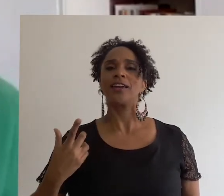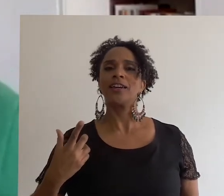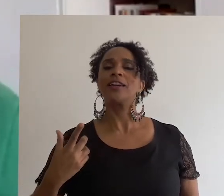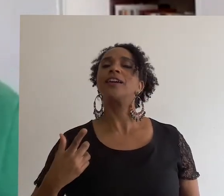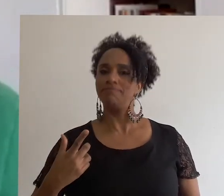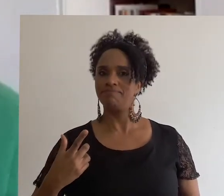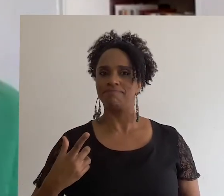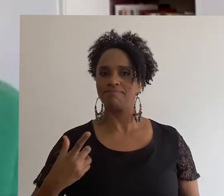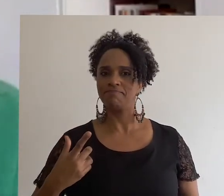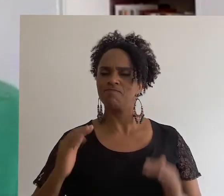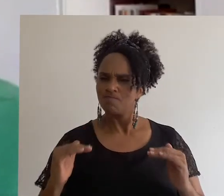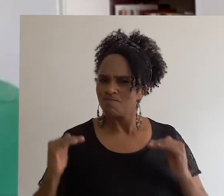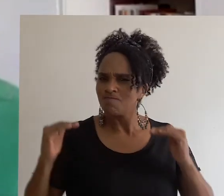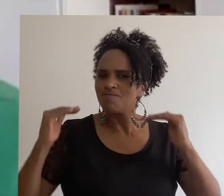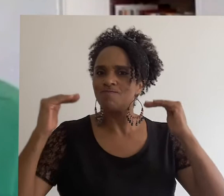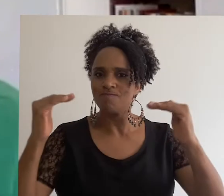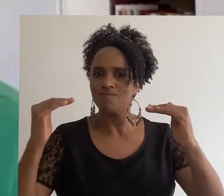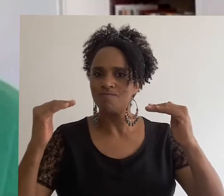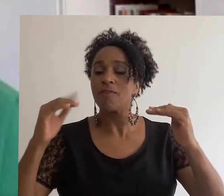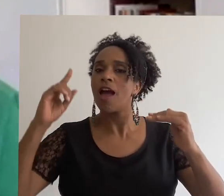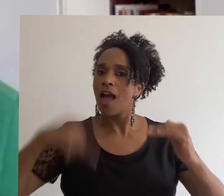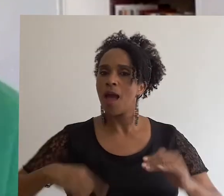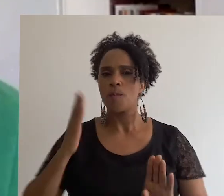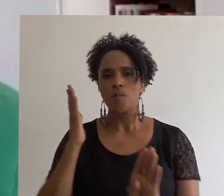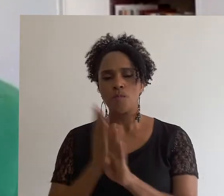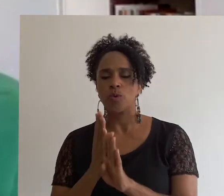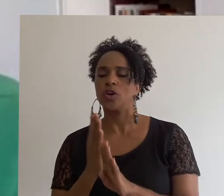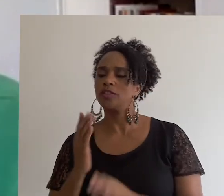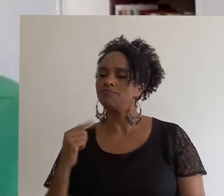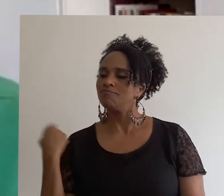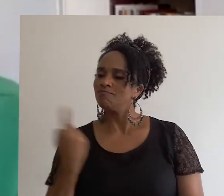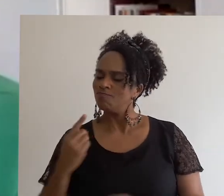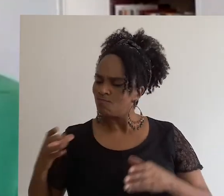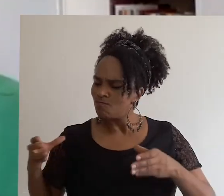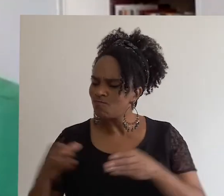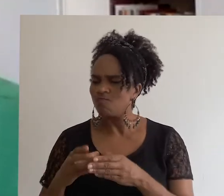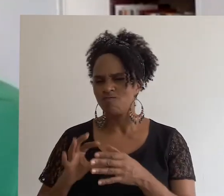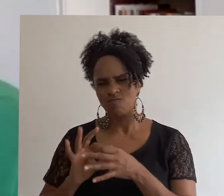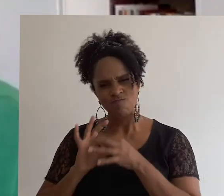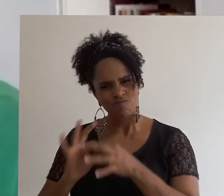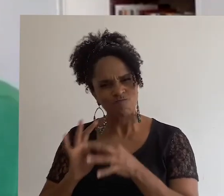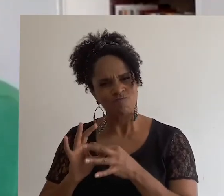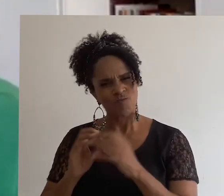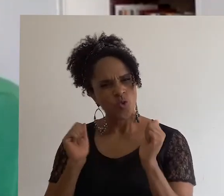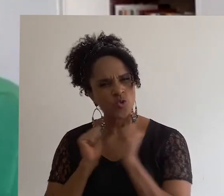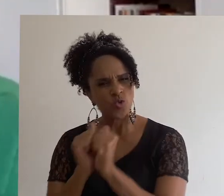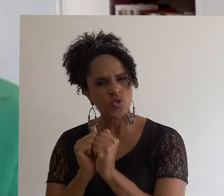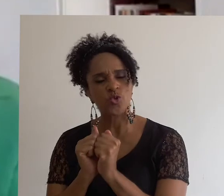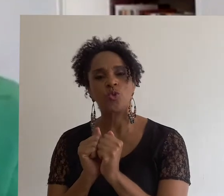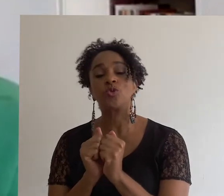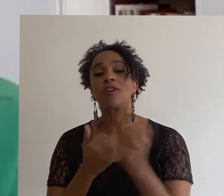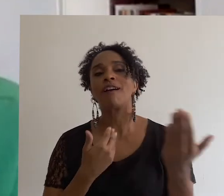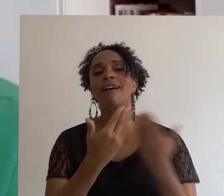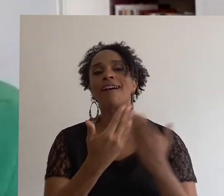que ele merece, é o que faz de nós essa gestão orgânica e com uma aproximação com